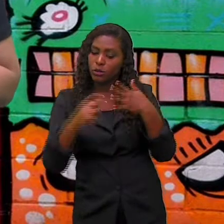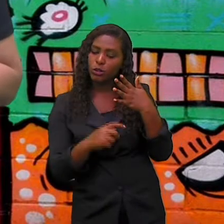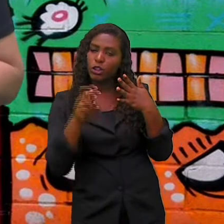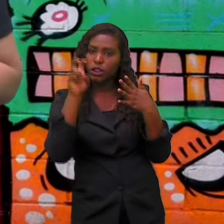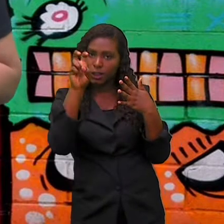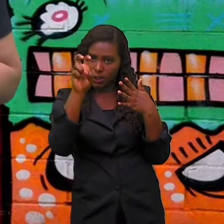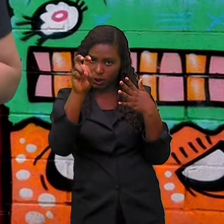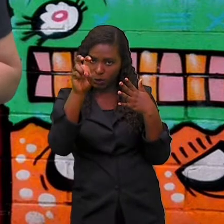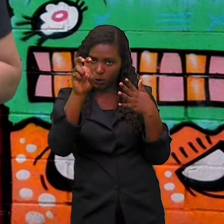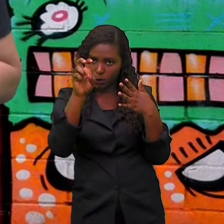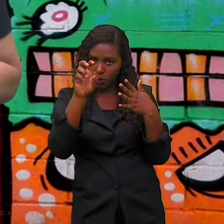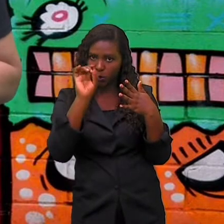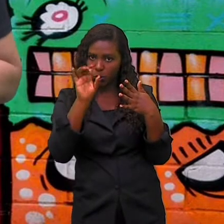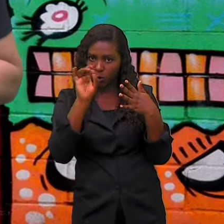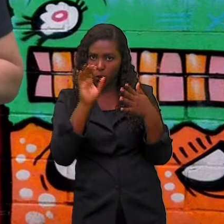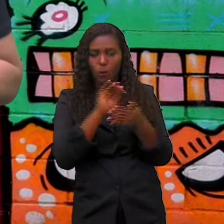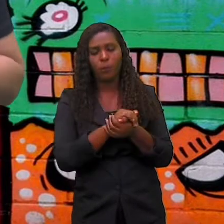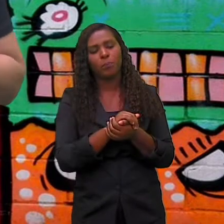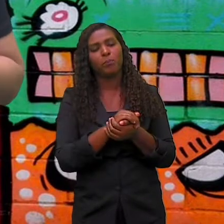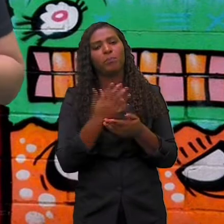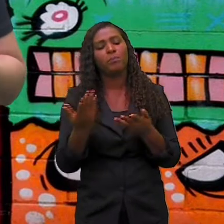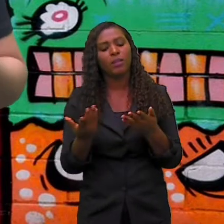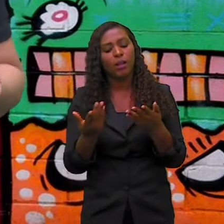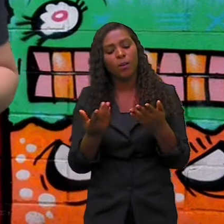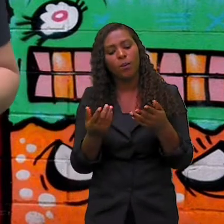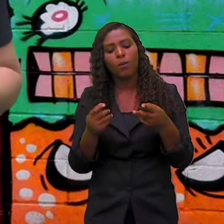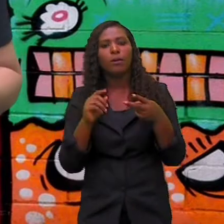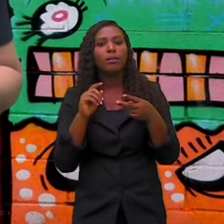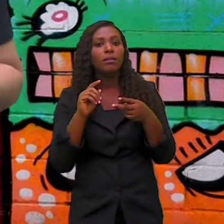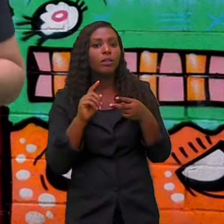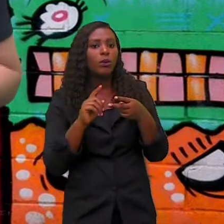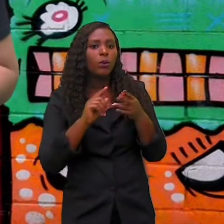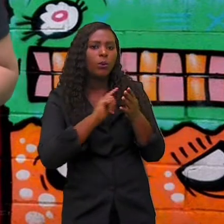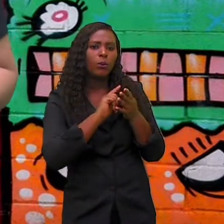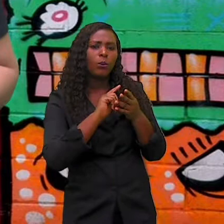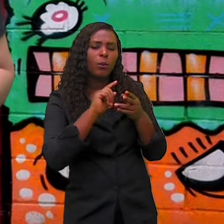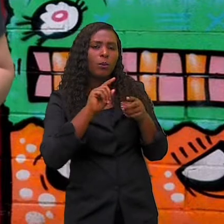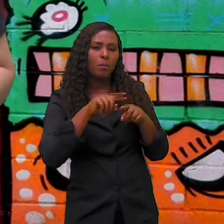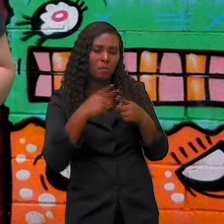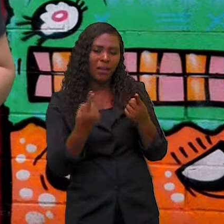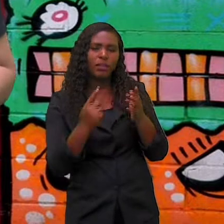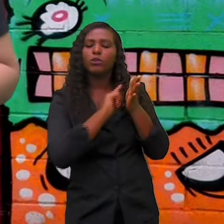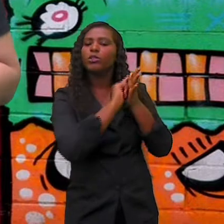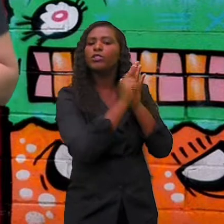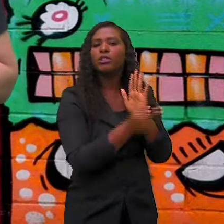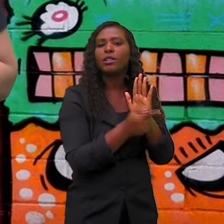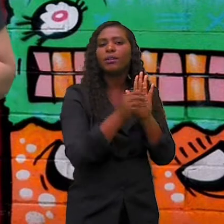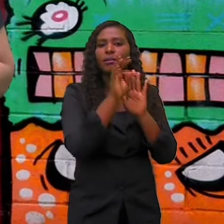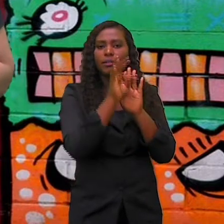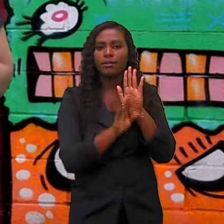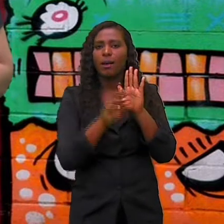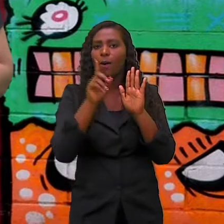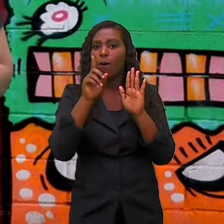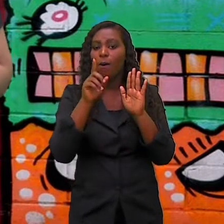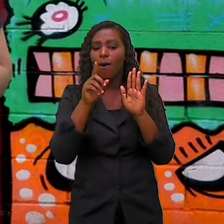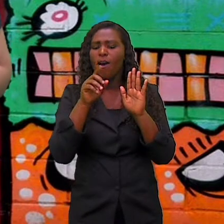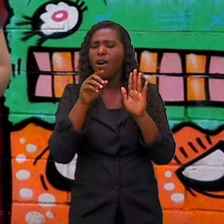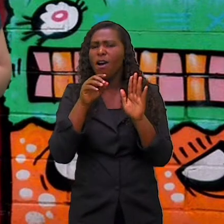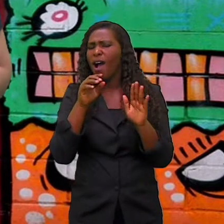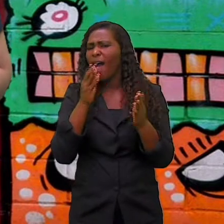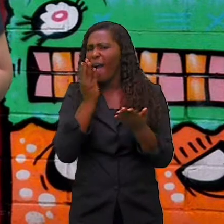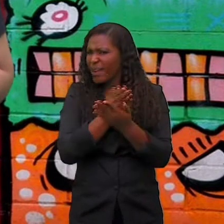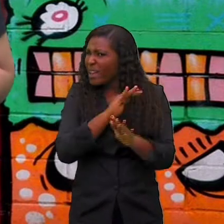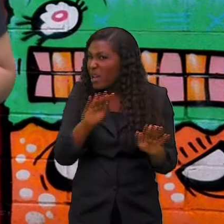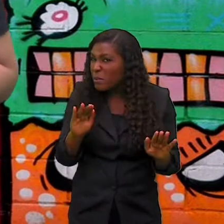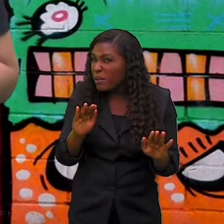pessoal, gêneros textuais, então, são o quê? Infinitos. E por que eles são infinitos? Porque eles se adaptam ao nosso